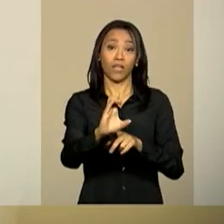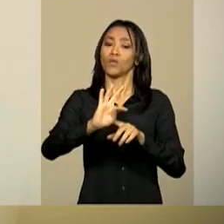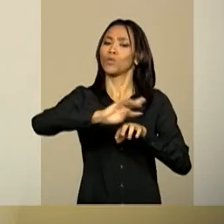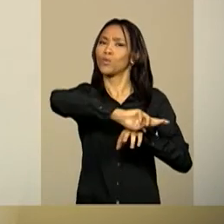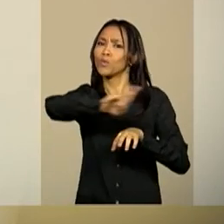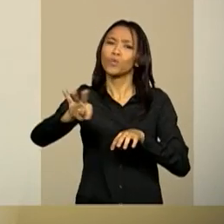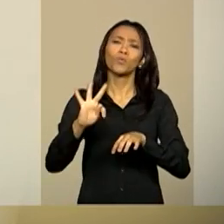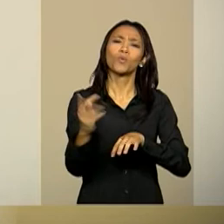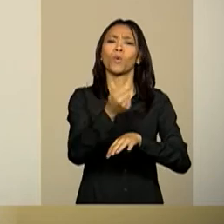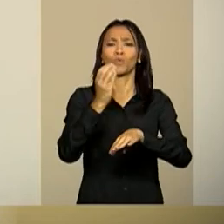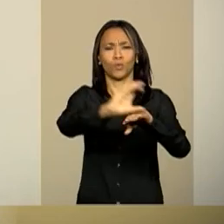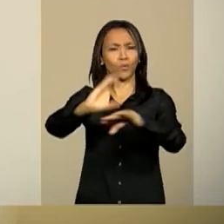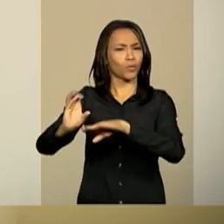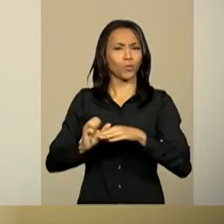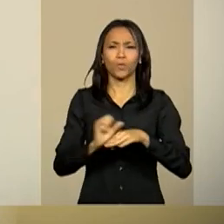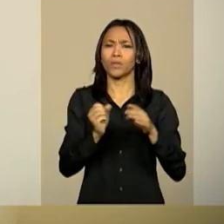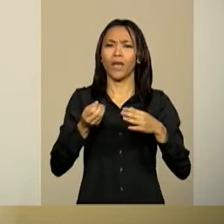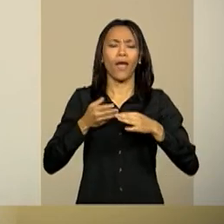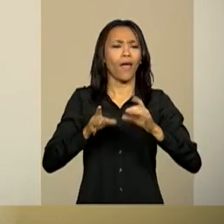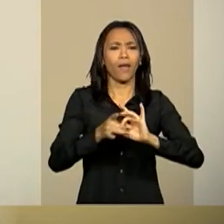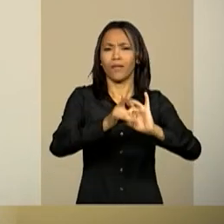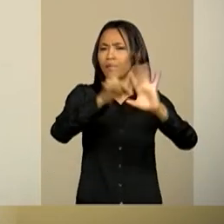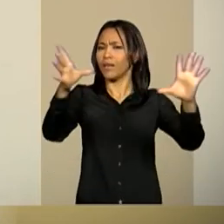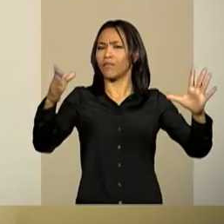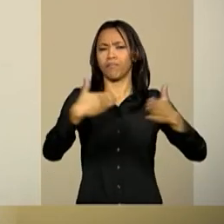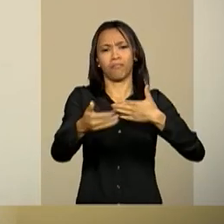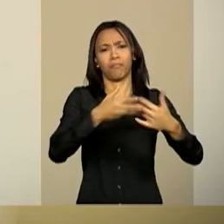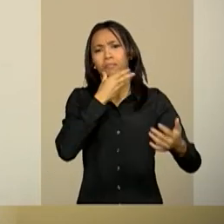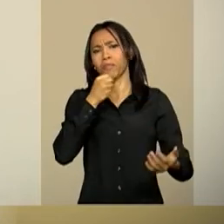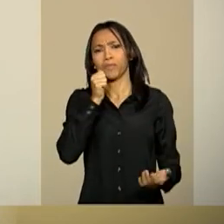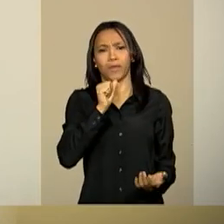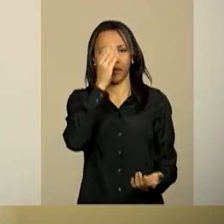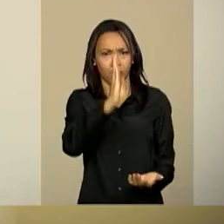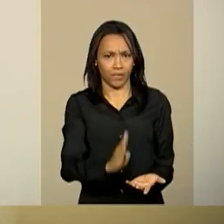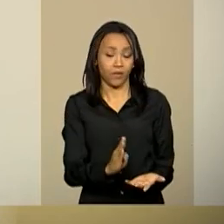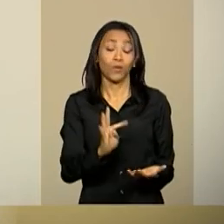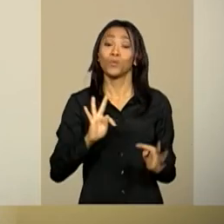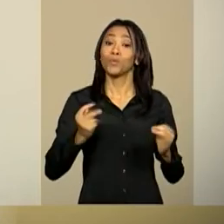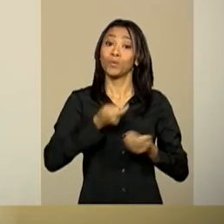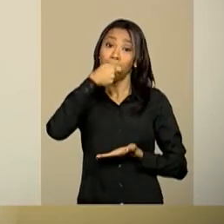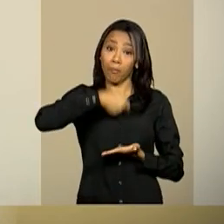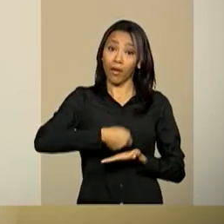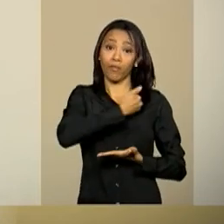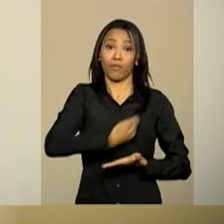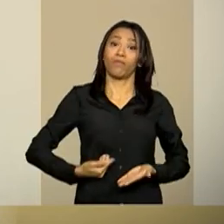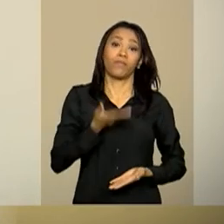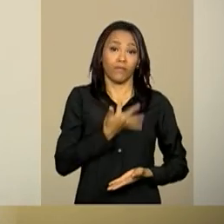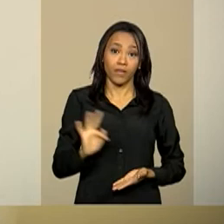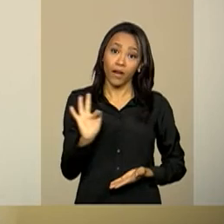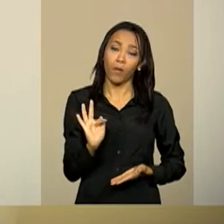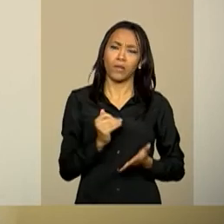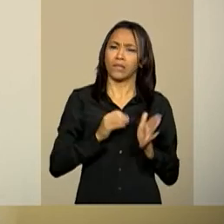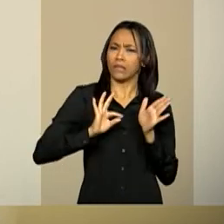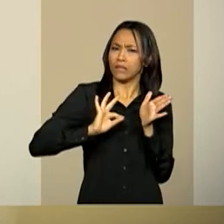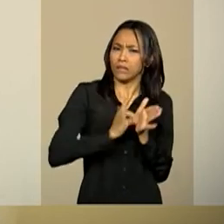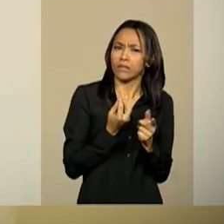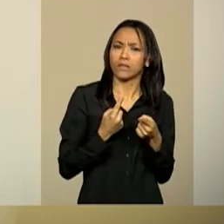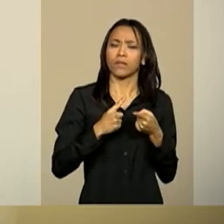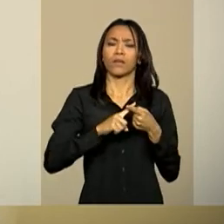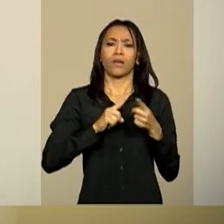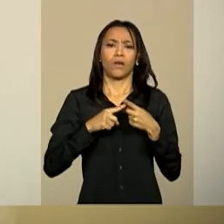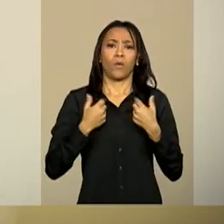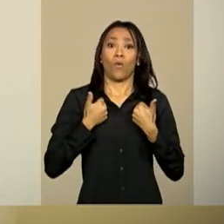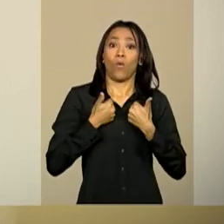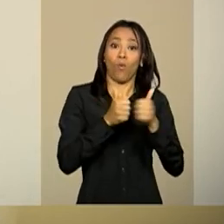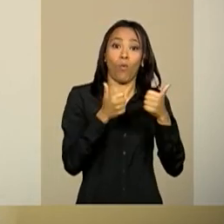Pronatec são acessíveis a todos os brasileiros e brasileiras tudo é pago pelo governo federal desde a matrícula